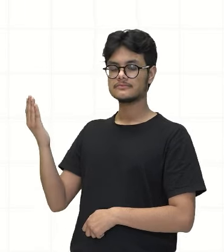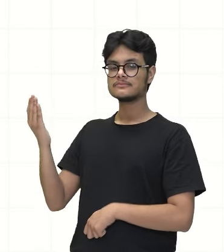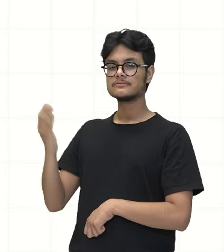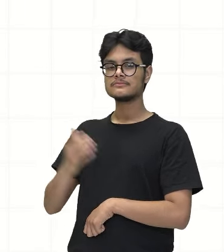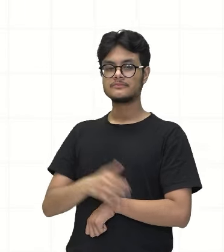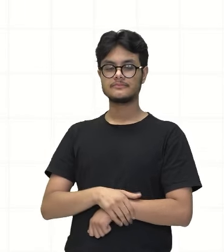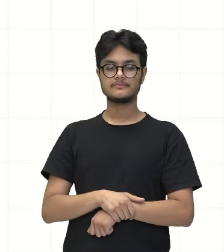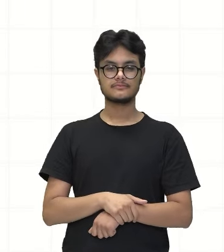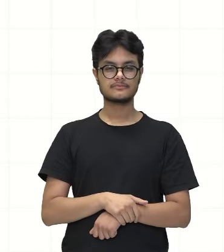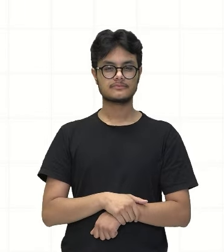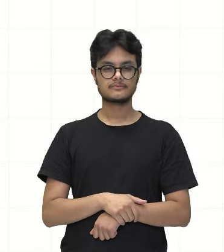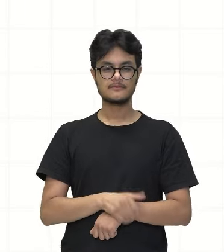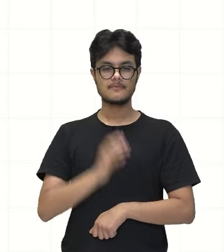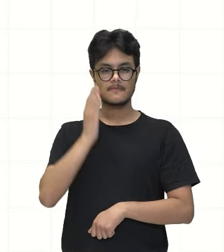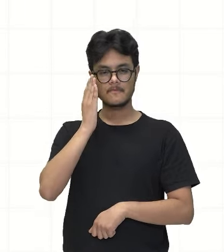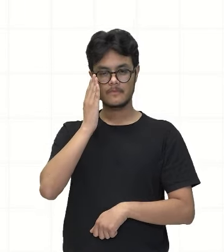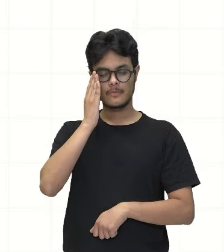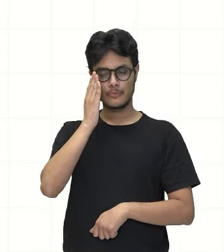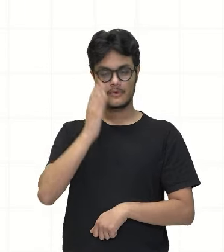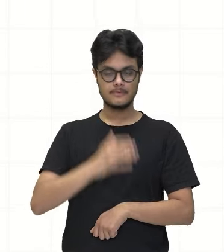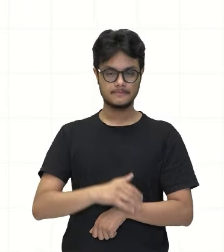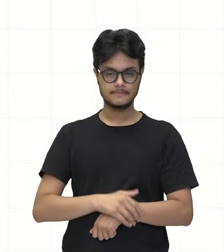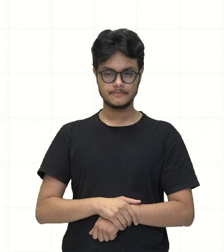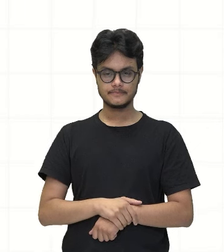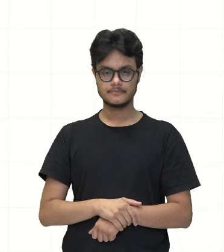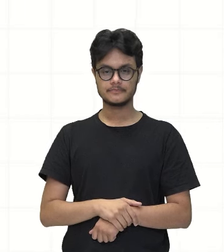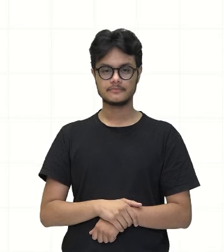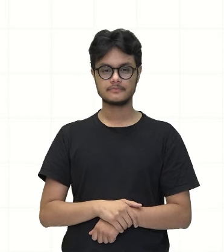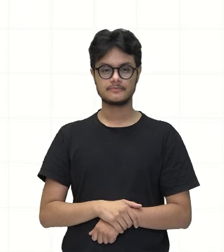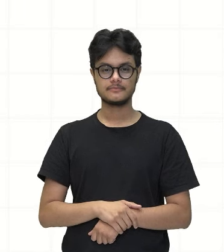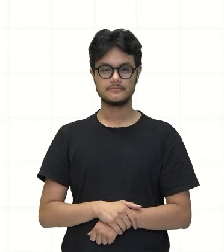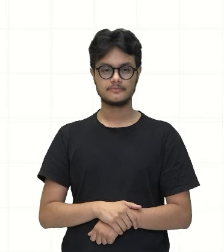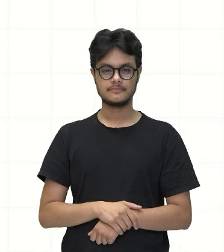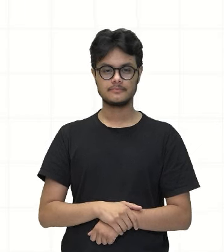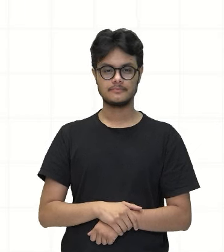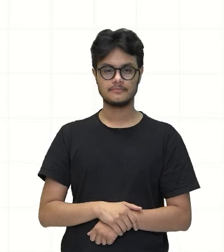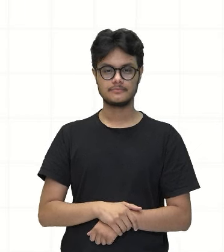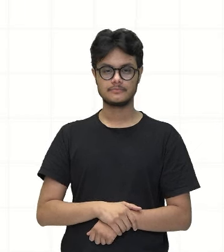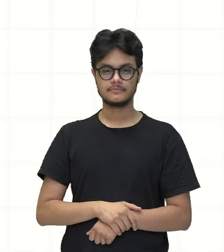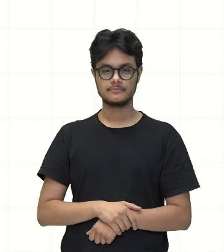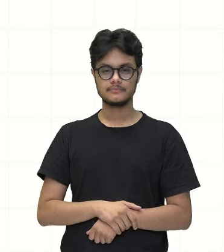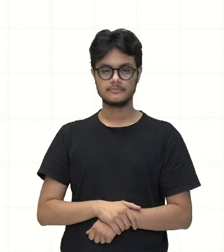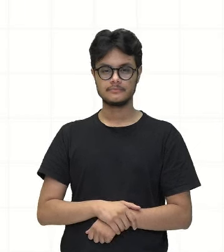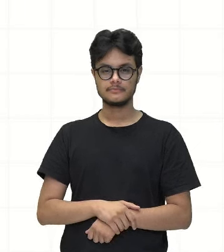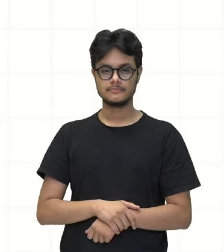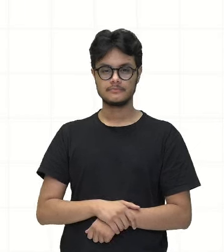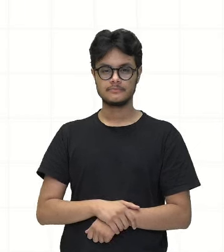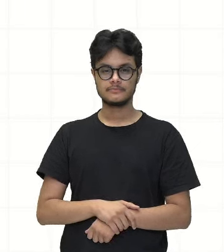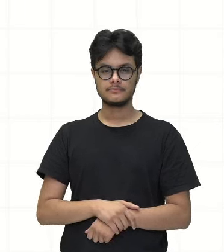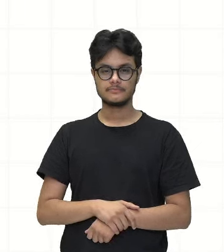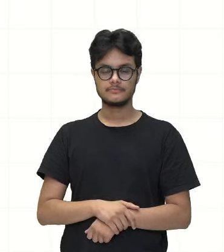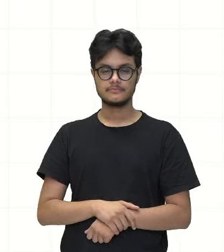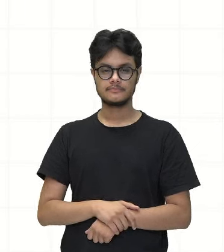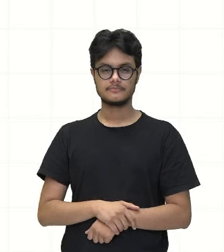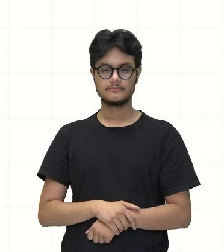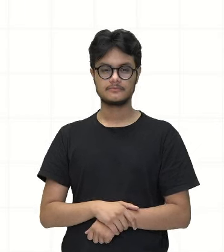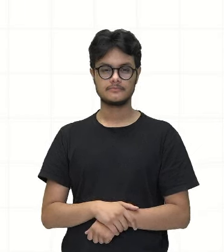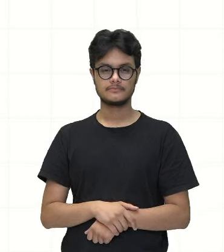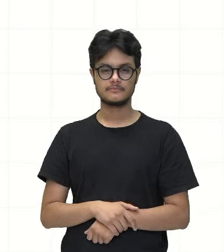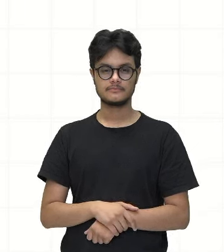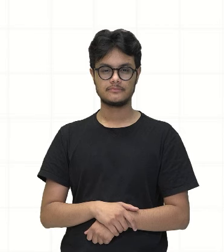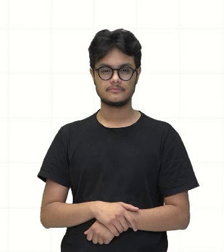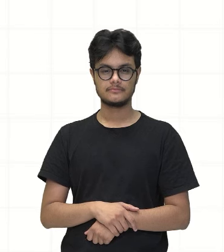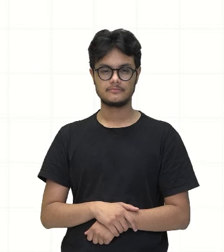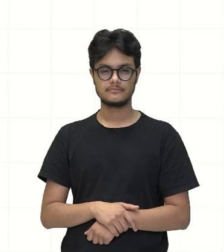E a gente também tem essa medida aqui, ó. Essa medida, ela está na hipotenusa, né? Não